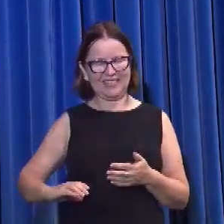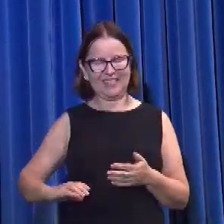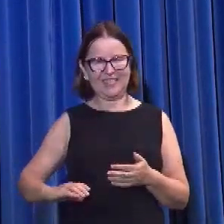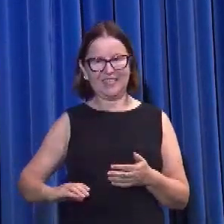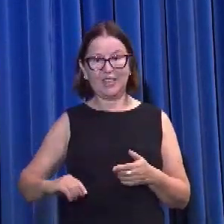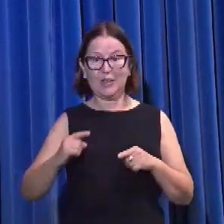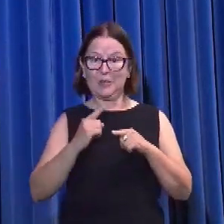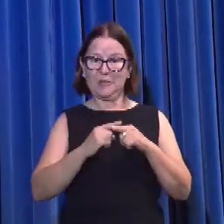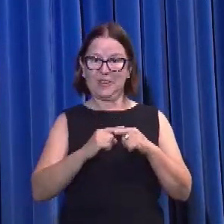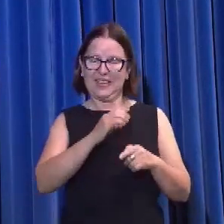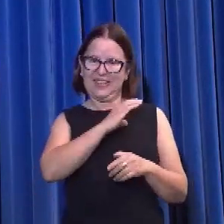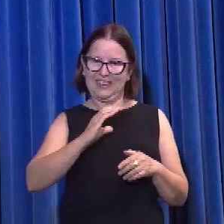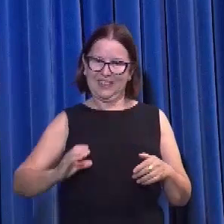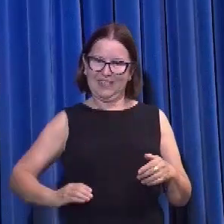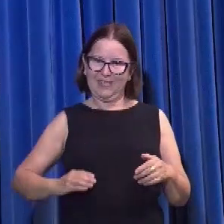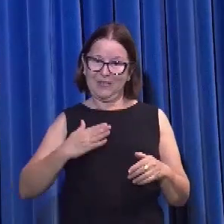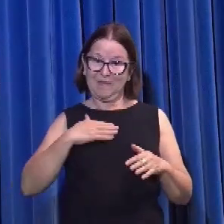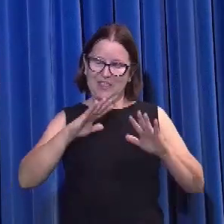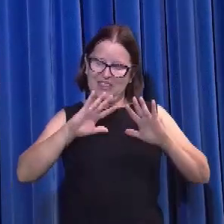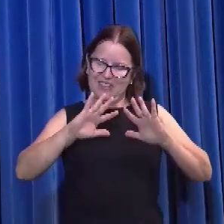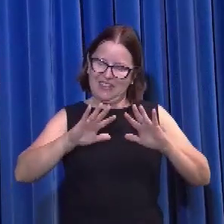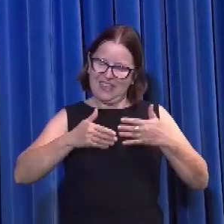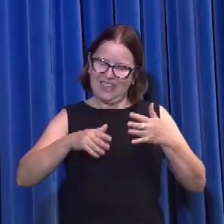Porque Cristo me atraiu a Ele.